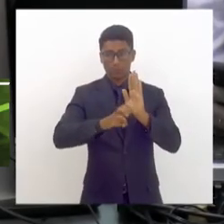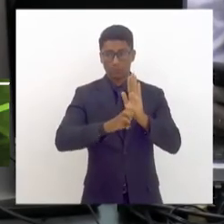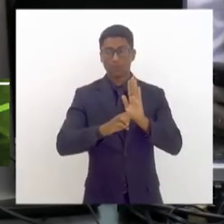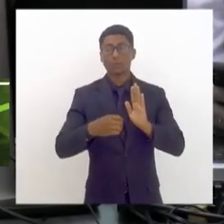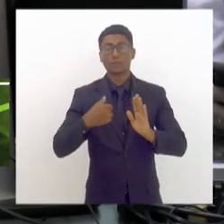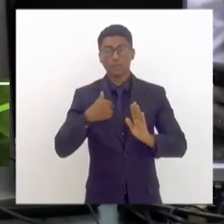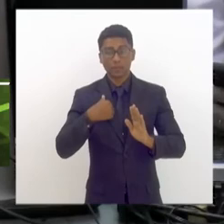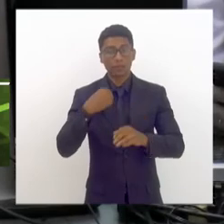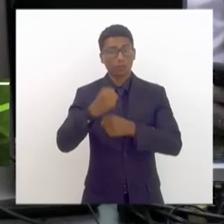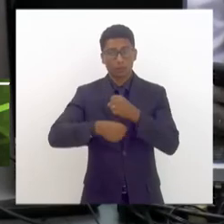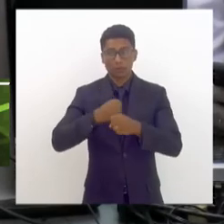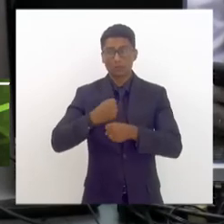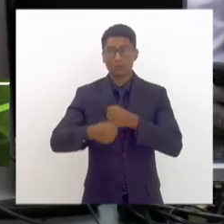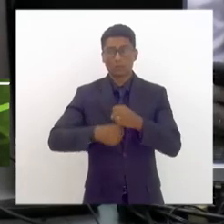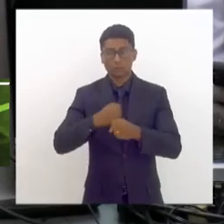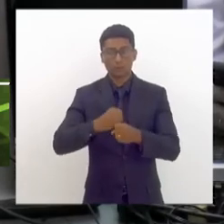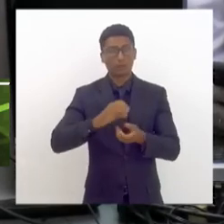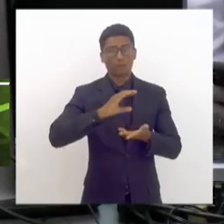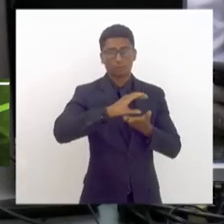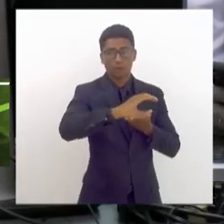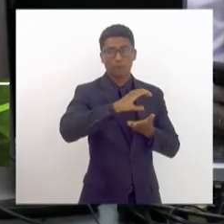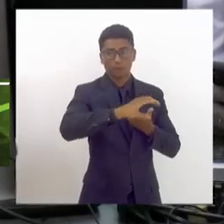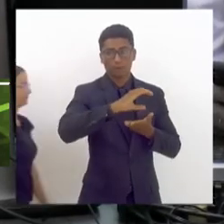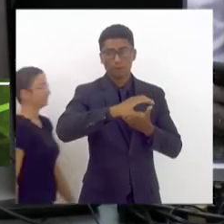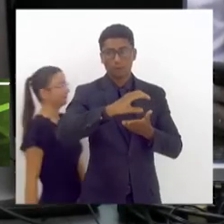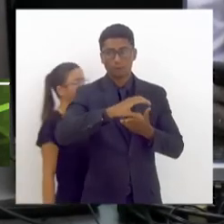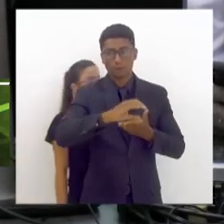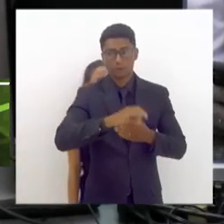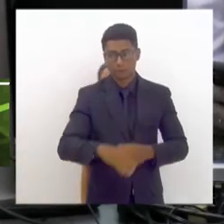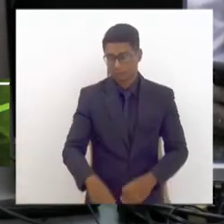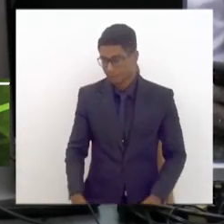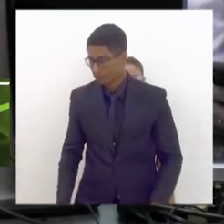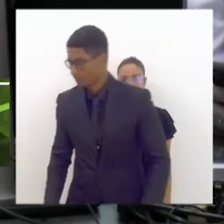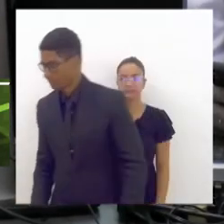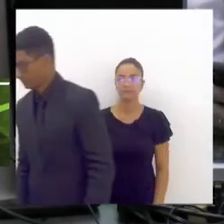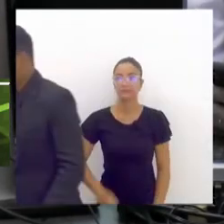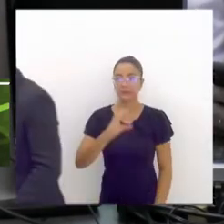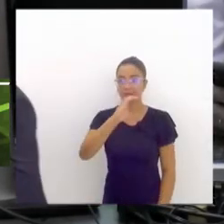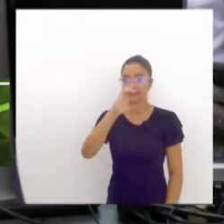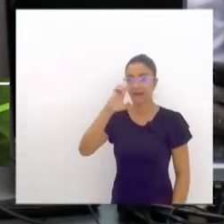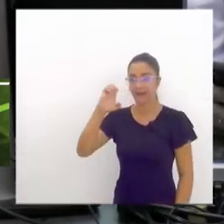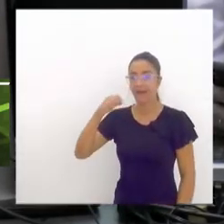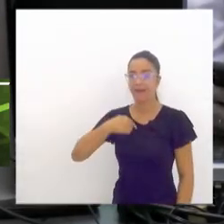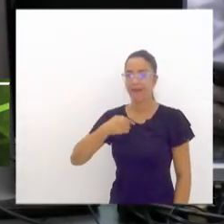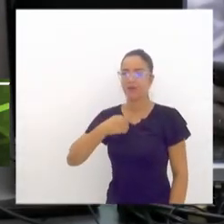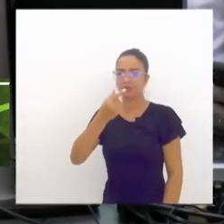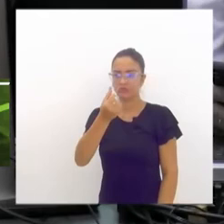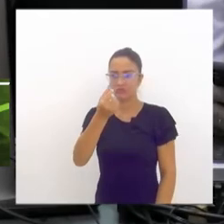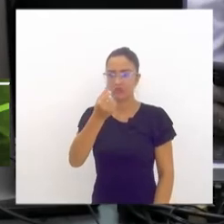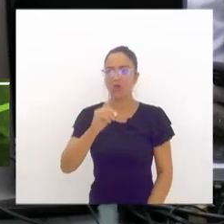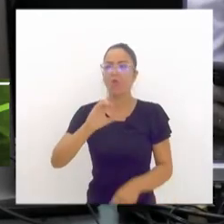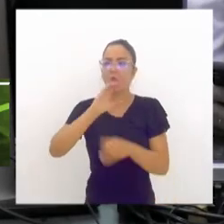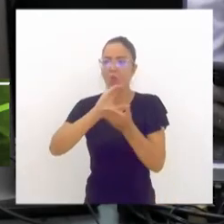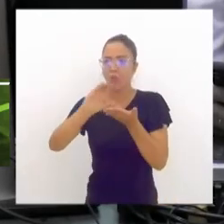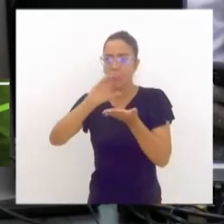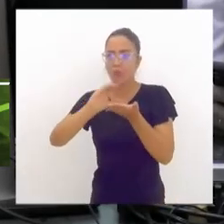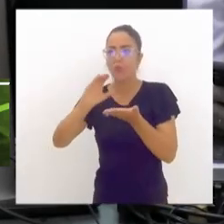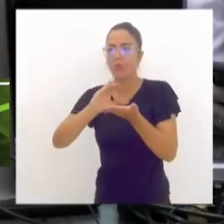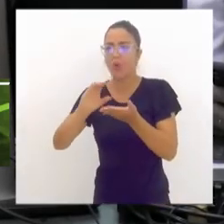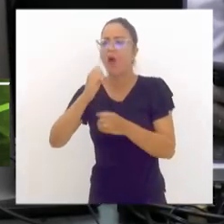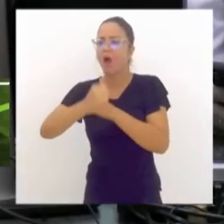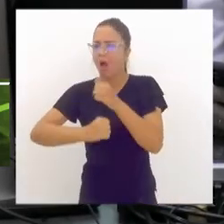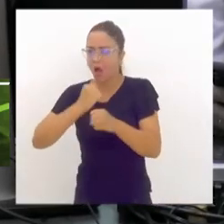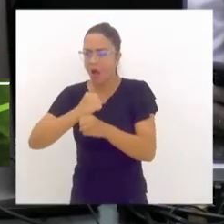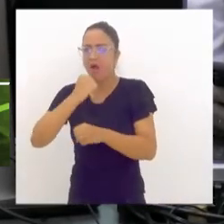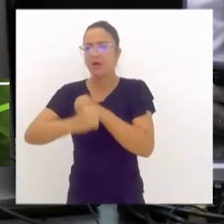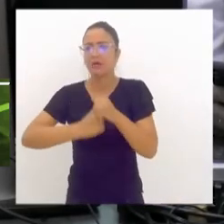feito todo ano um valor destinado ao Conselho Estadual de Educação. Mas isso